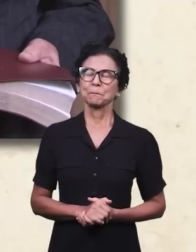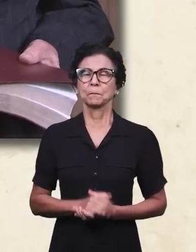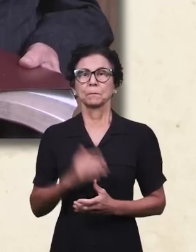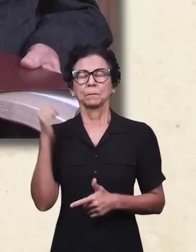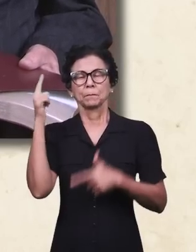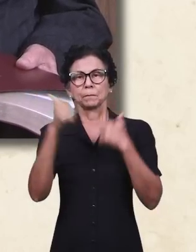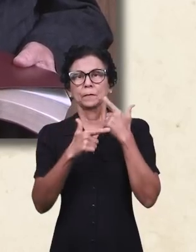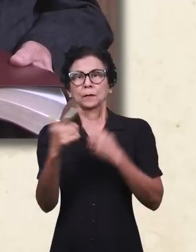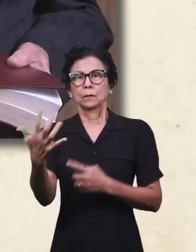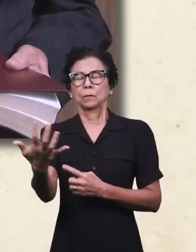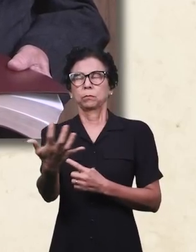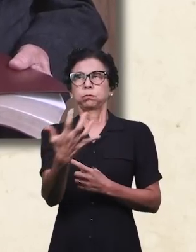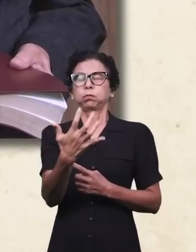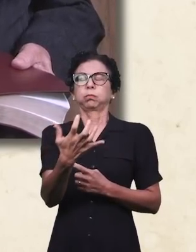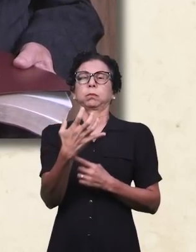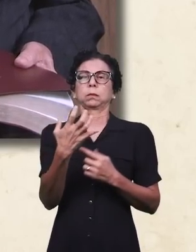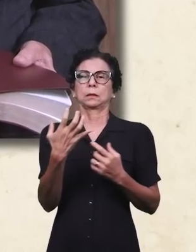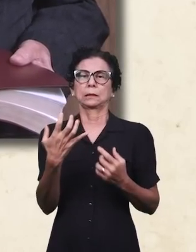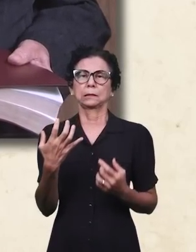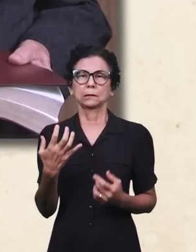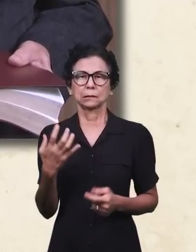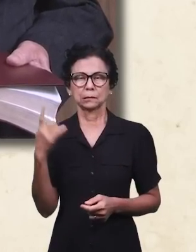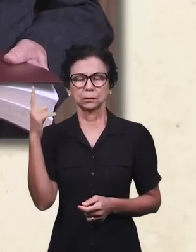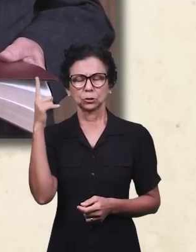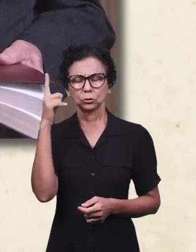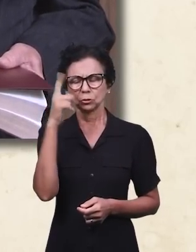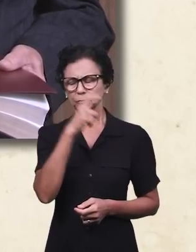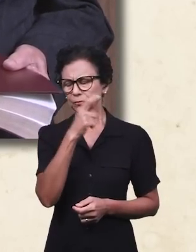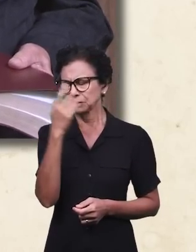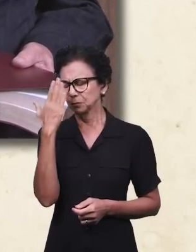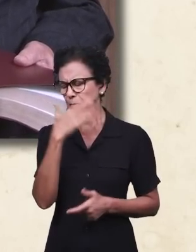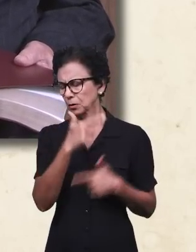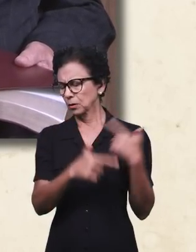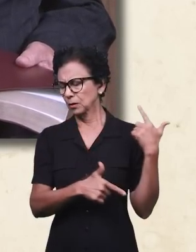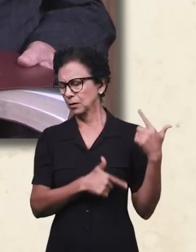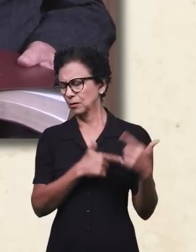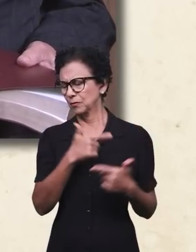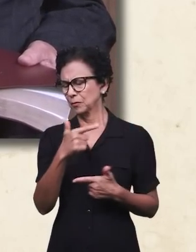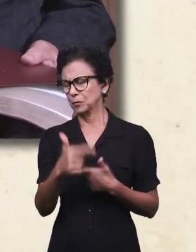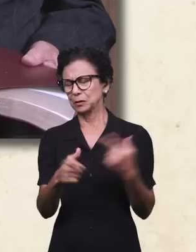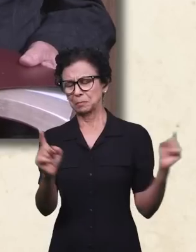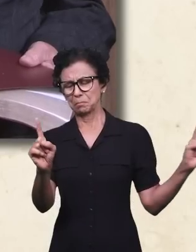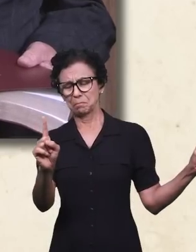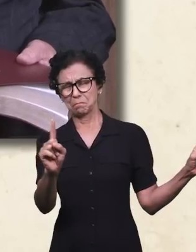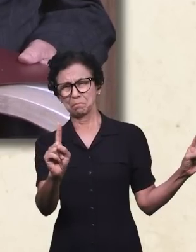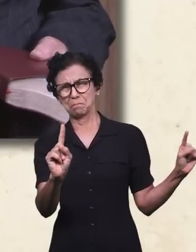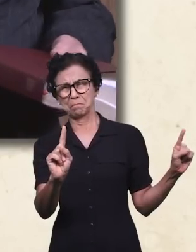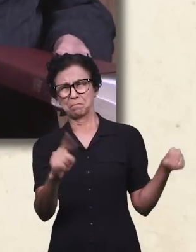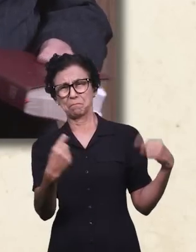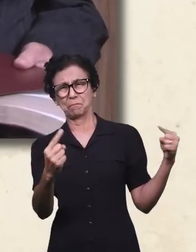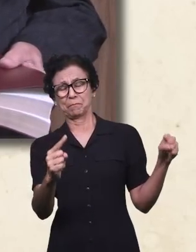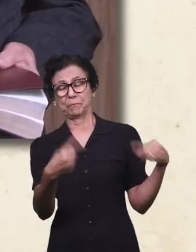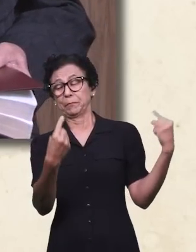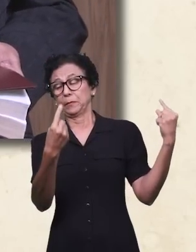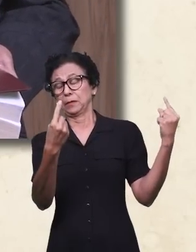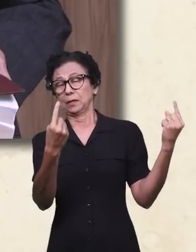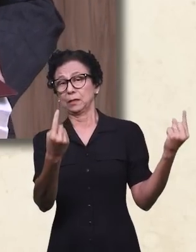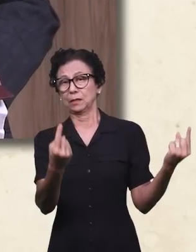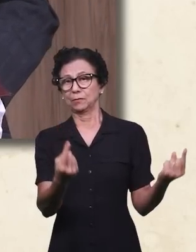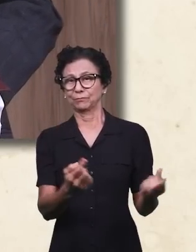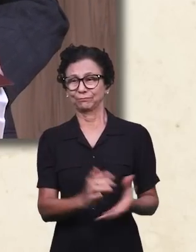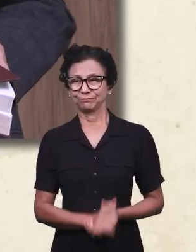vêm, momentos difíceis para serem atravessados e muitas vezes até ventos contrários que sopram ao longo da nossa